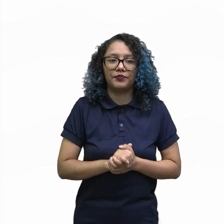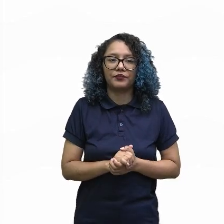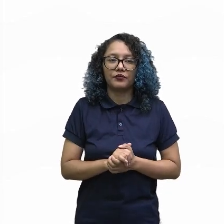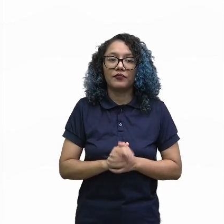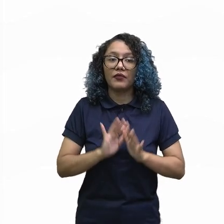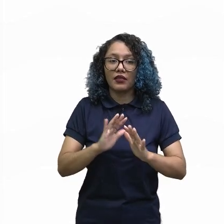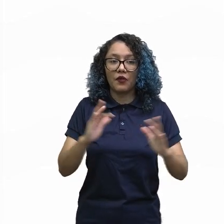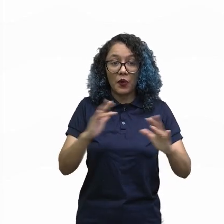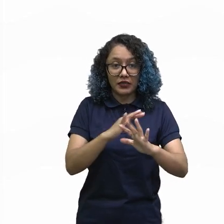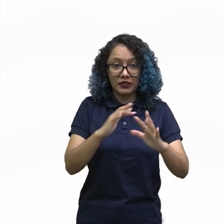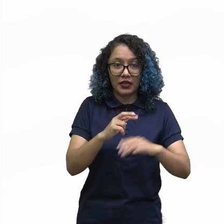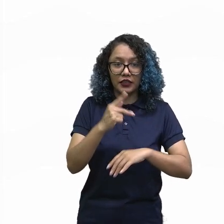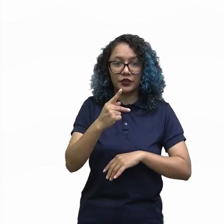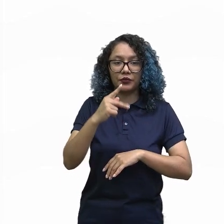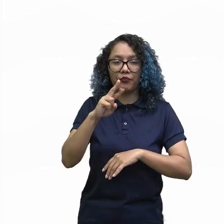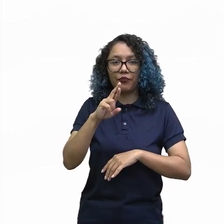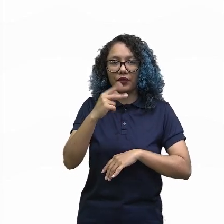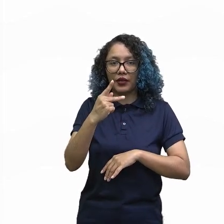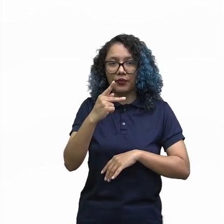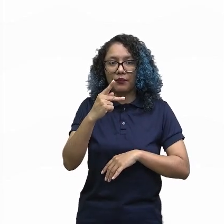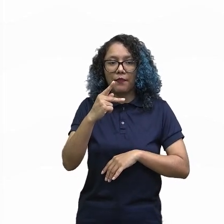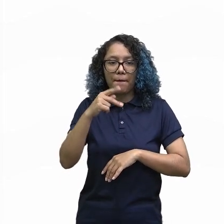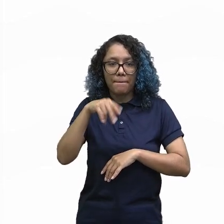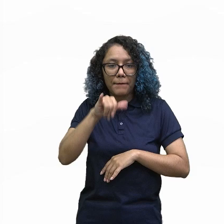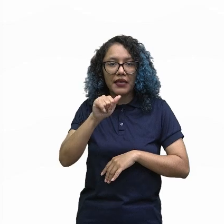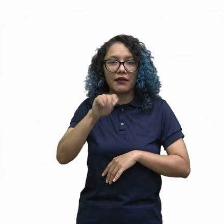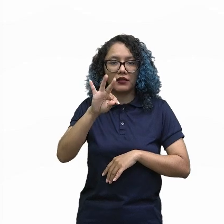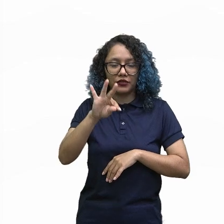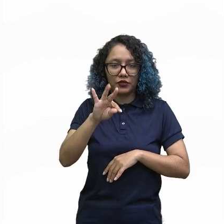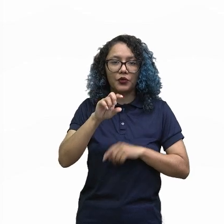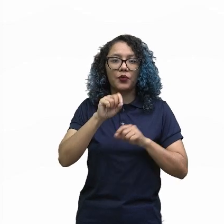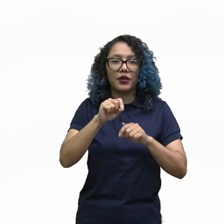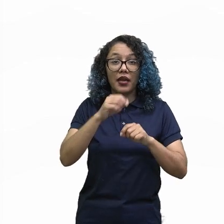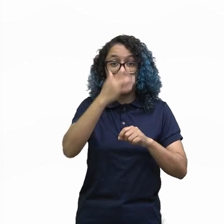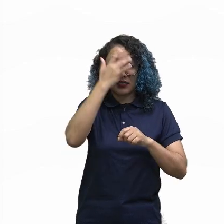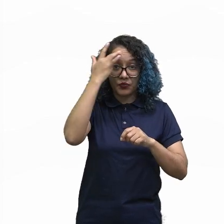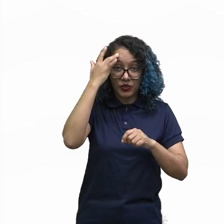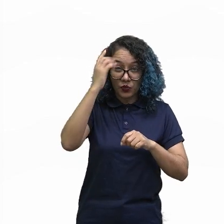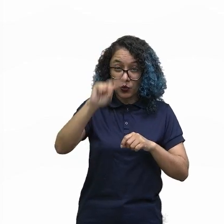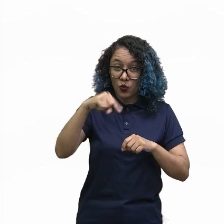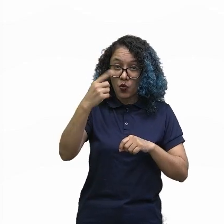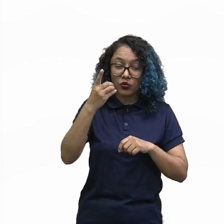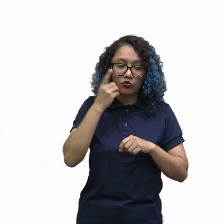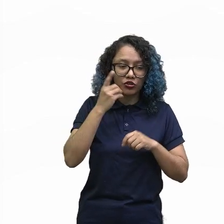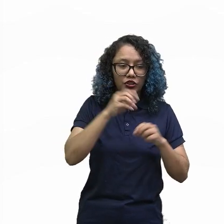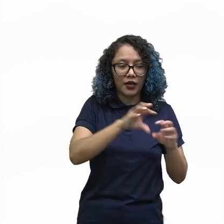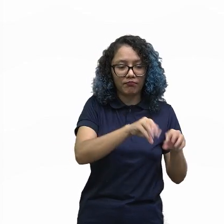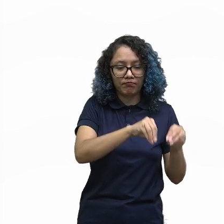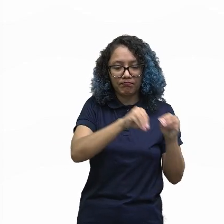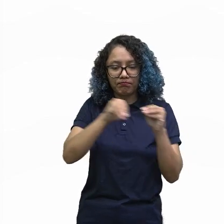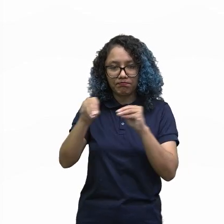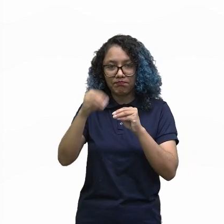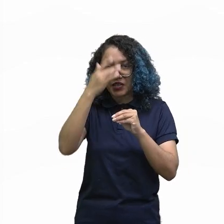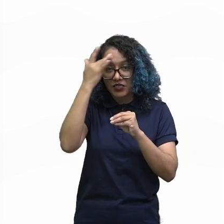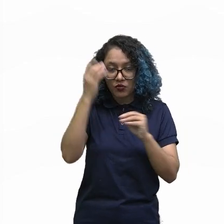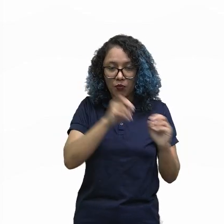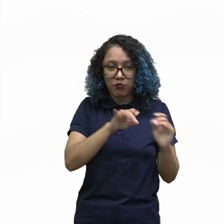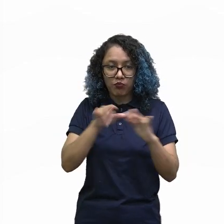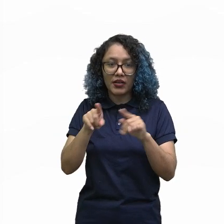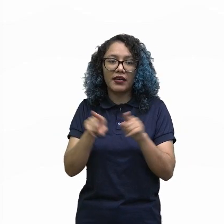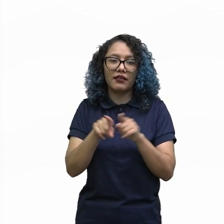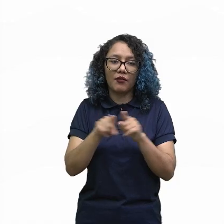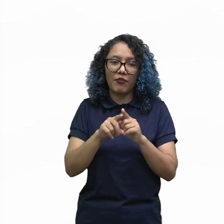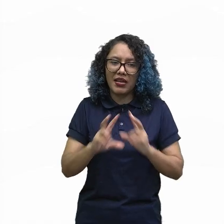cidade de Pripyat, ela foi evacuada no dia seguinte e nós tivemos aí o aumento de câncer